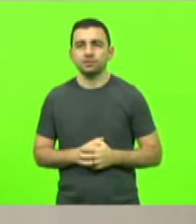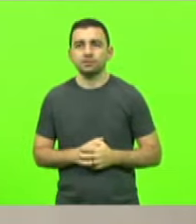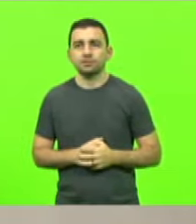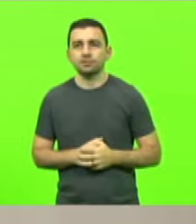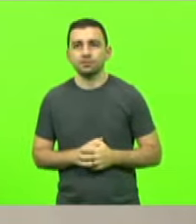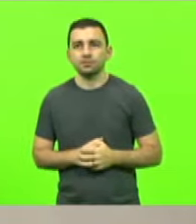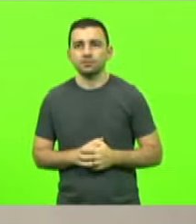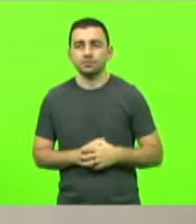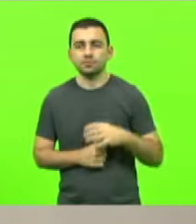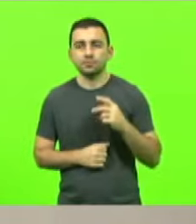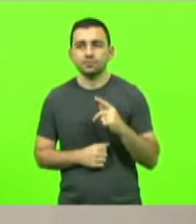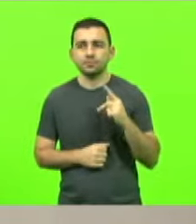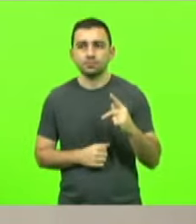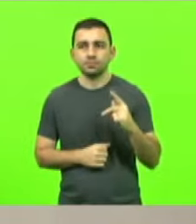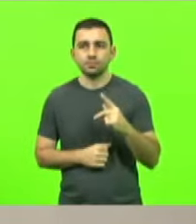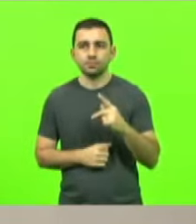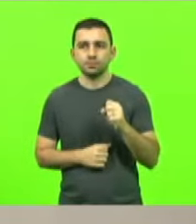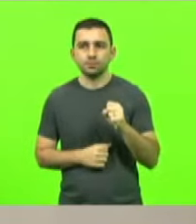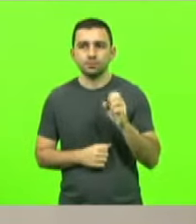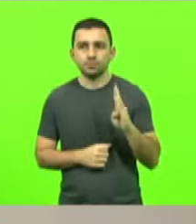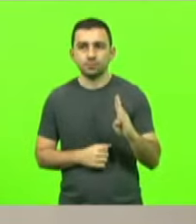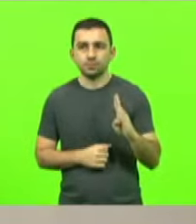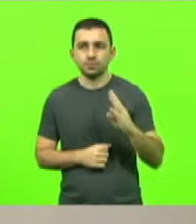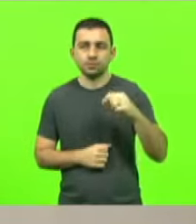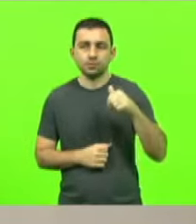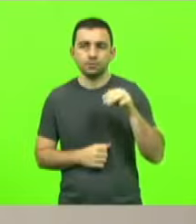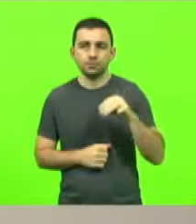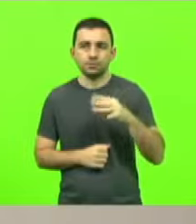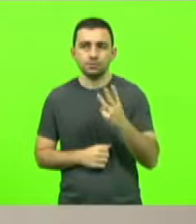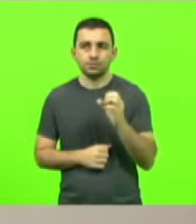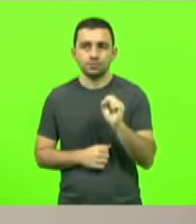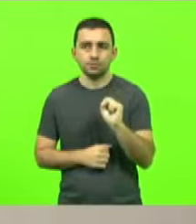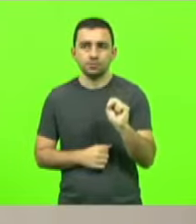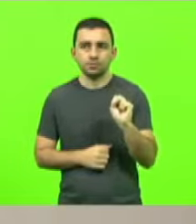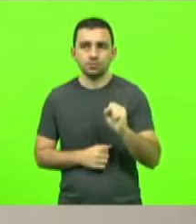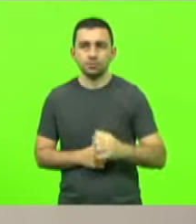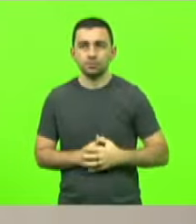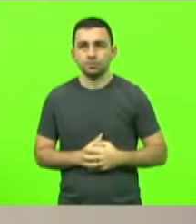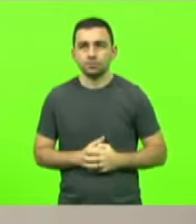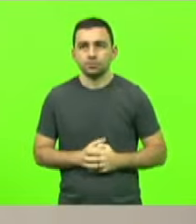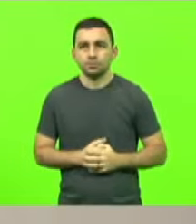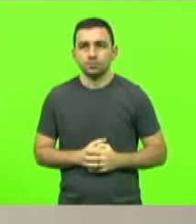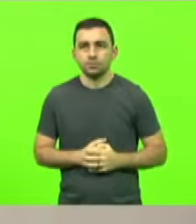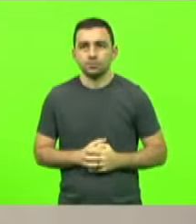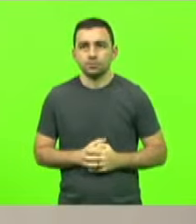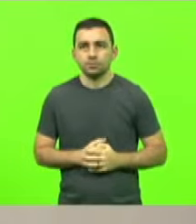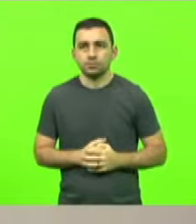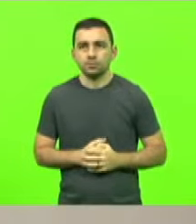Bloco PP, PSB, por 7 minutos e 30 segundos.